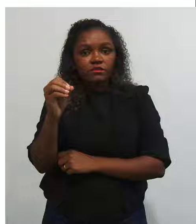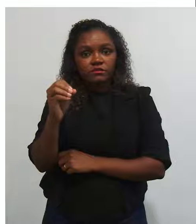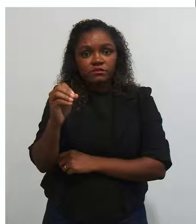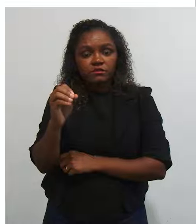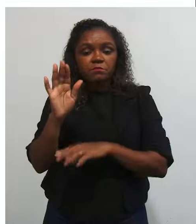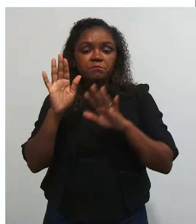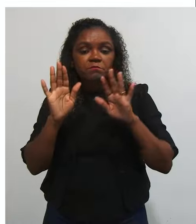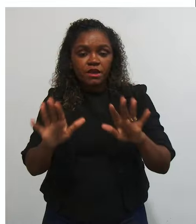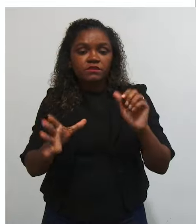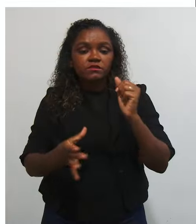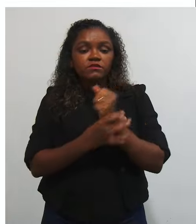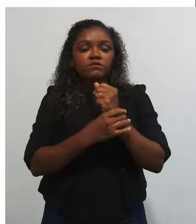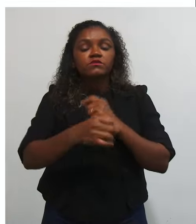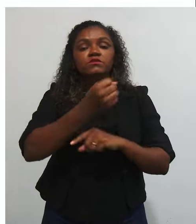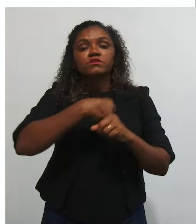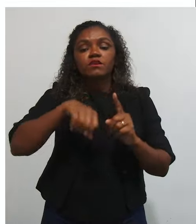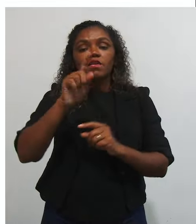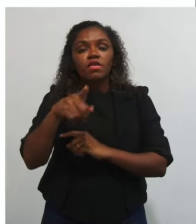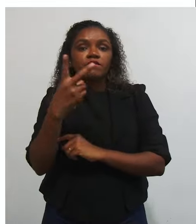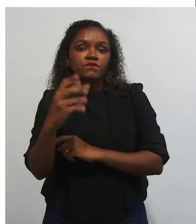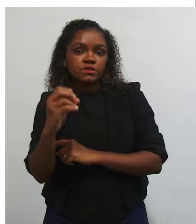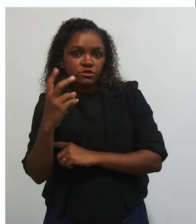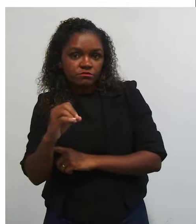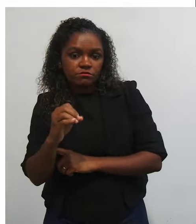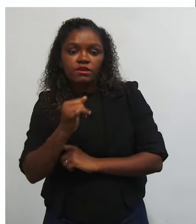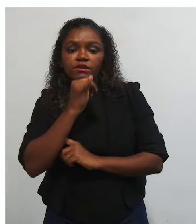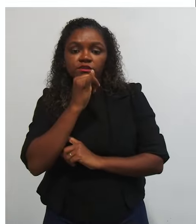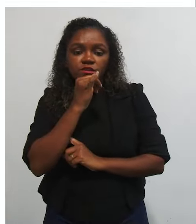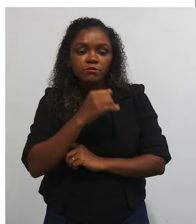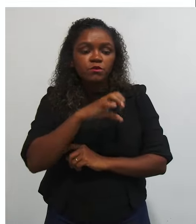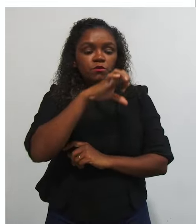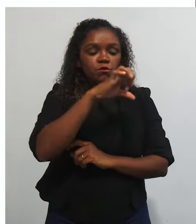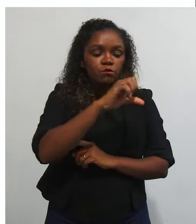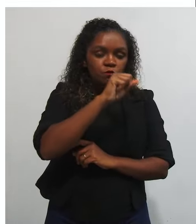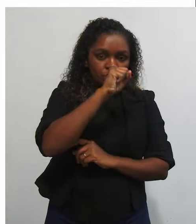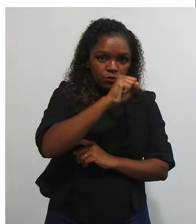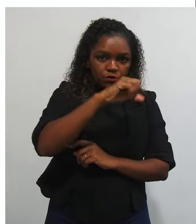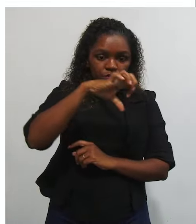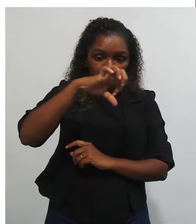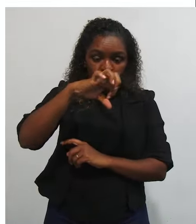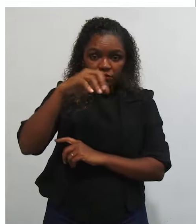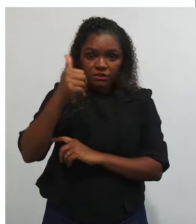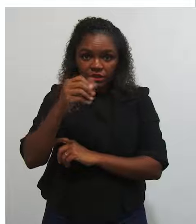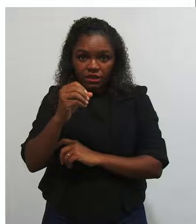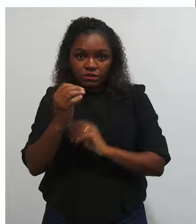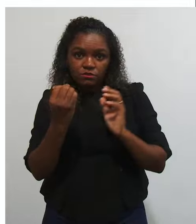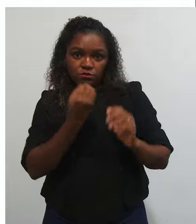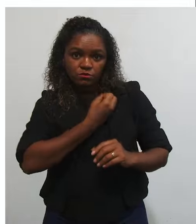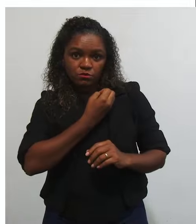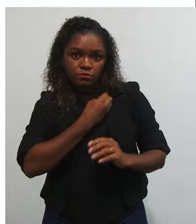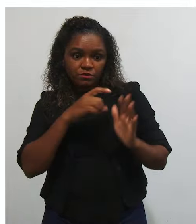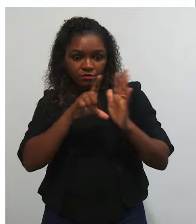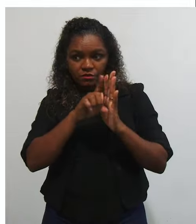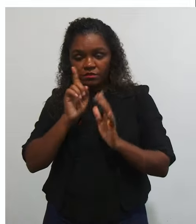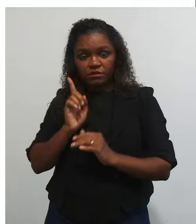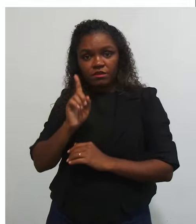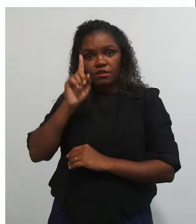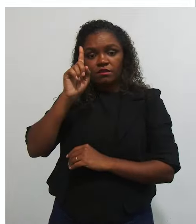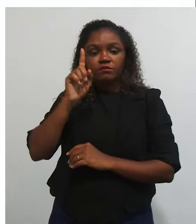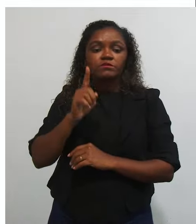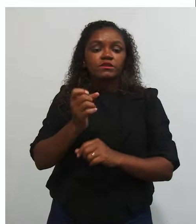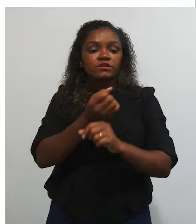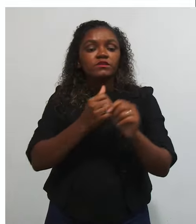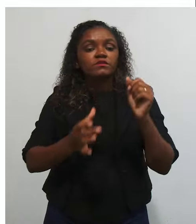se for Seguridade Social, 20. Então é fácil, 8, 9, 10, orçamento da esfera Seguridade Social. E